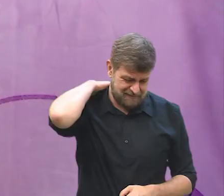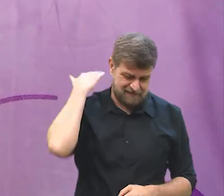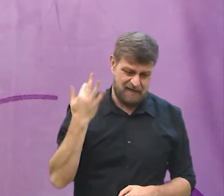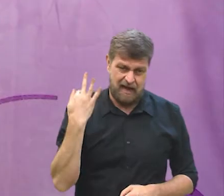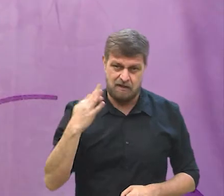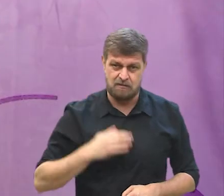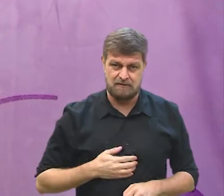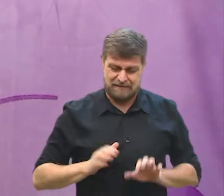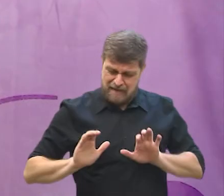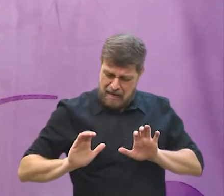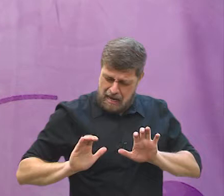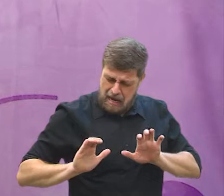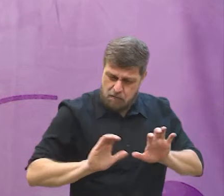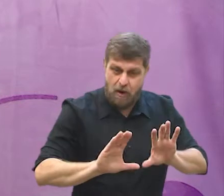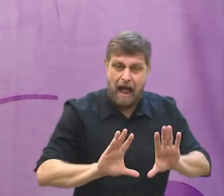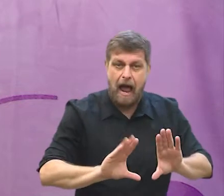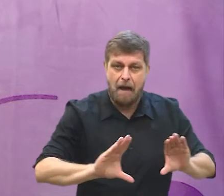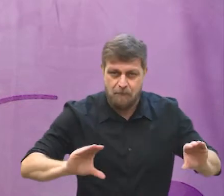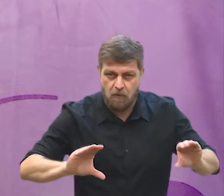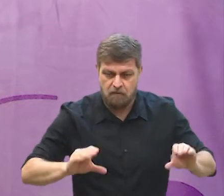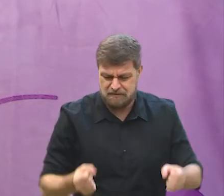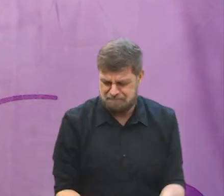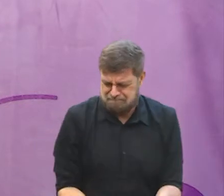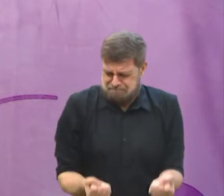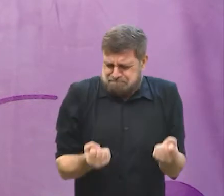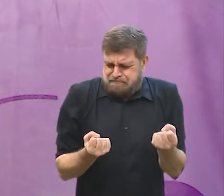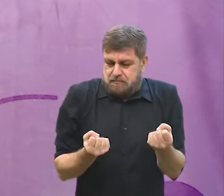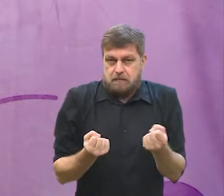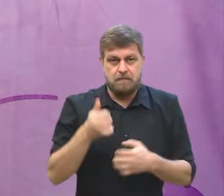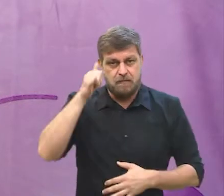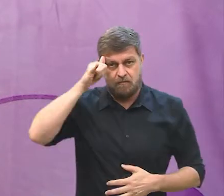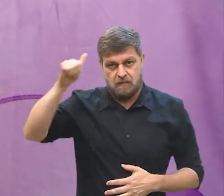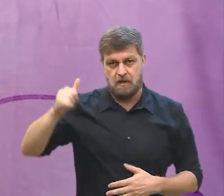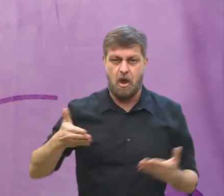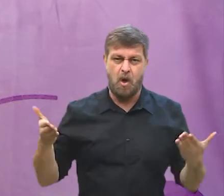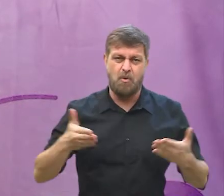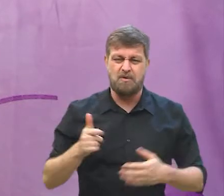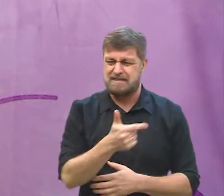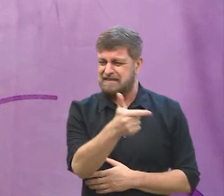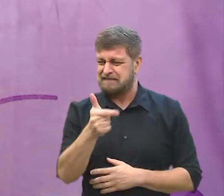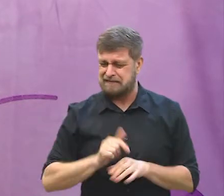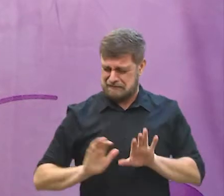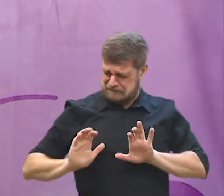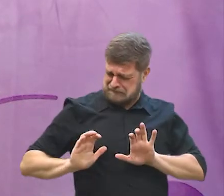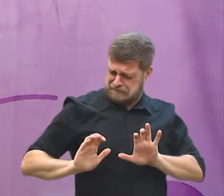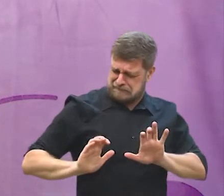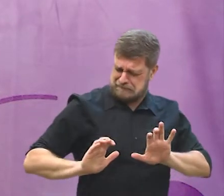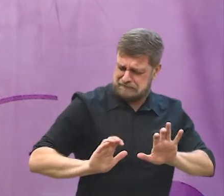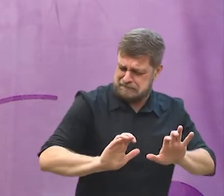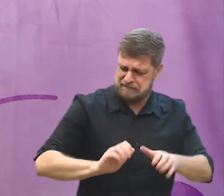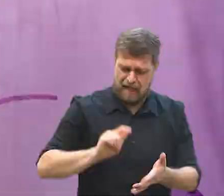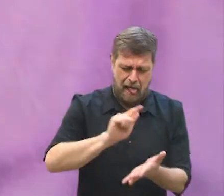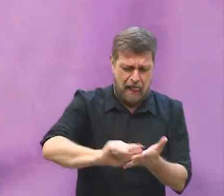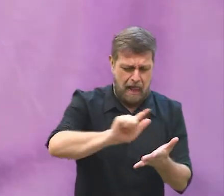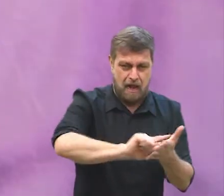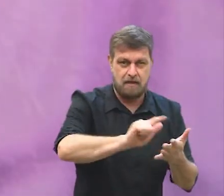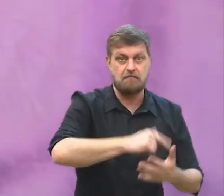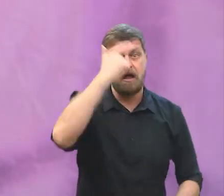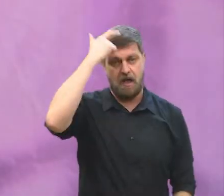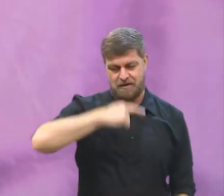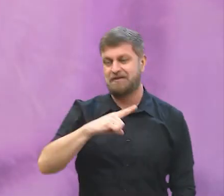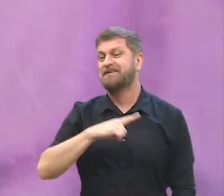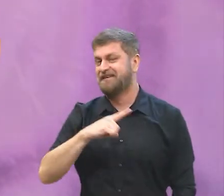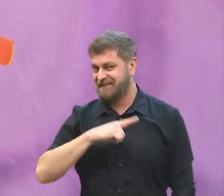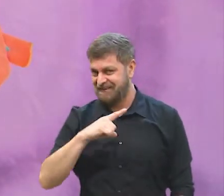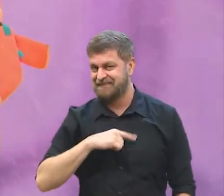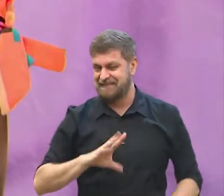carregar móveis, por isso tem os carregadores profissionais. E hoje ninguém tem tanto móvel que precisa tirar, lavar. Mas a casa de Eu tenho,